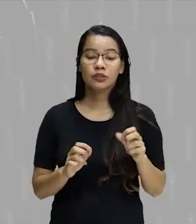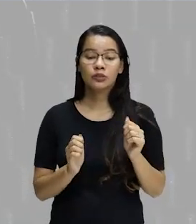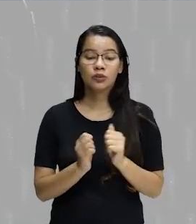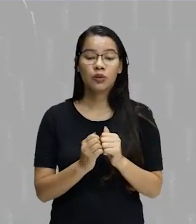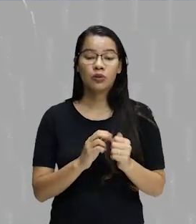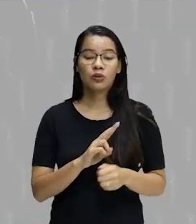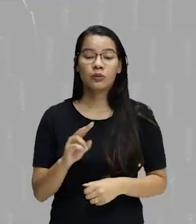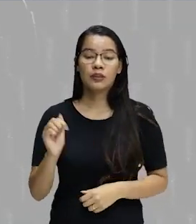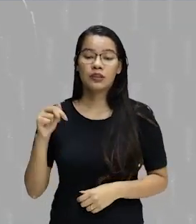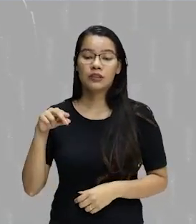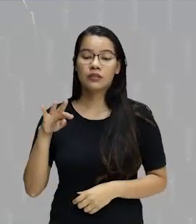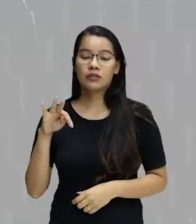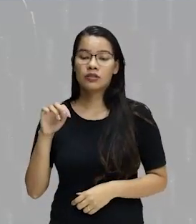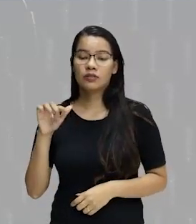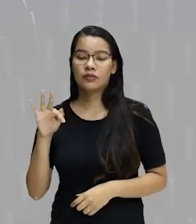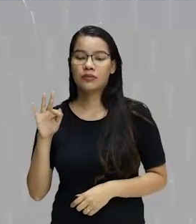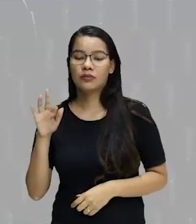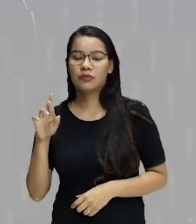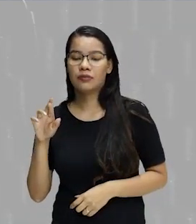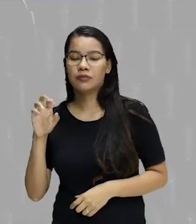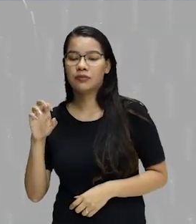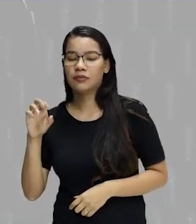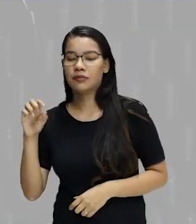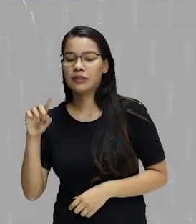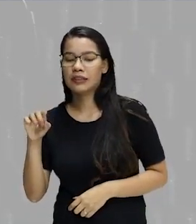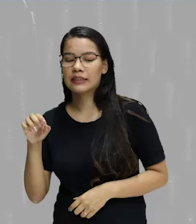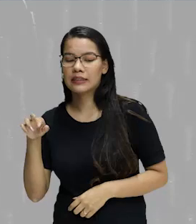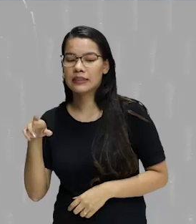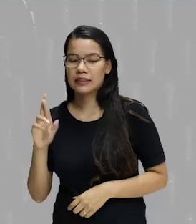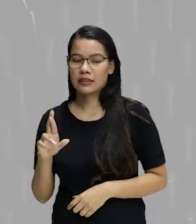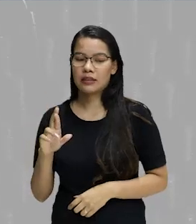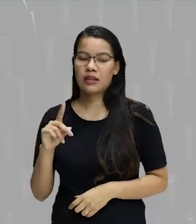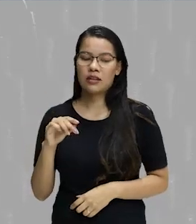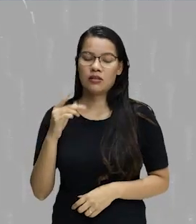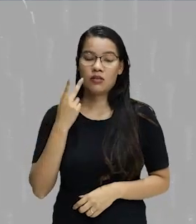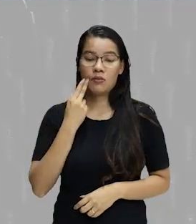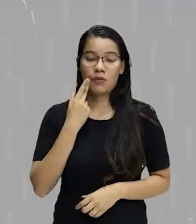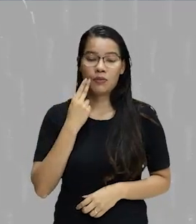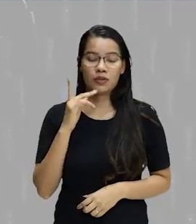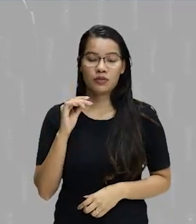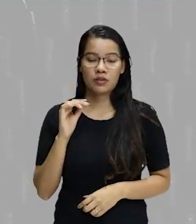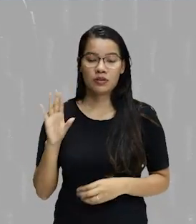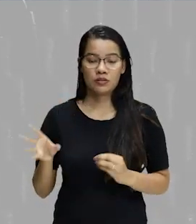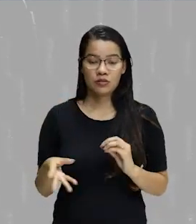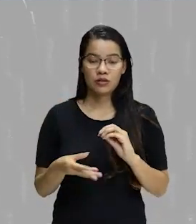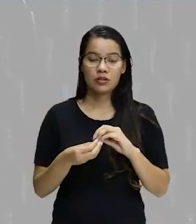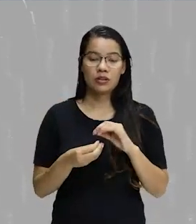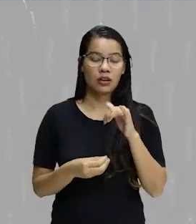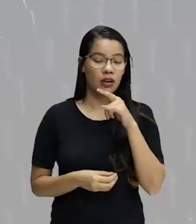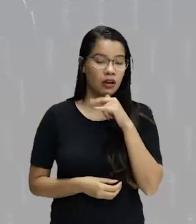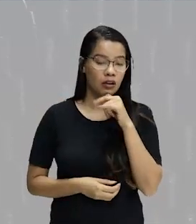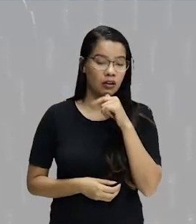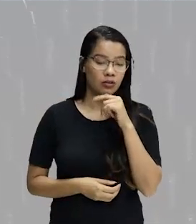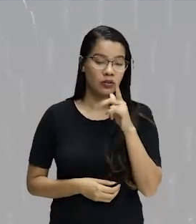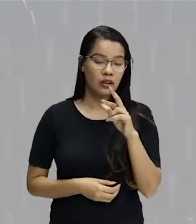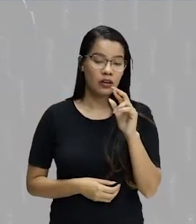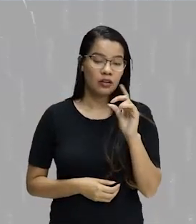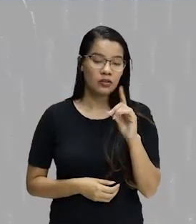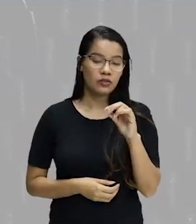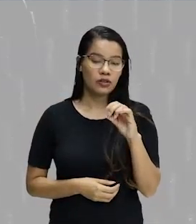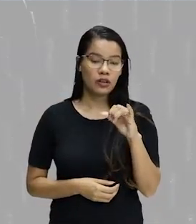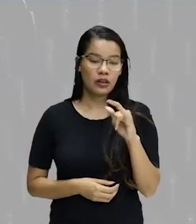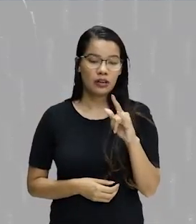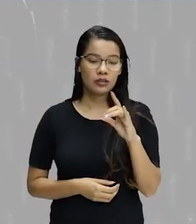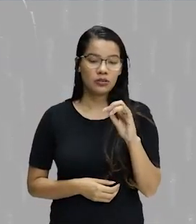de antifreezer ou anticongelante. Ele é comumente adicionado à água dos radiadores